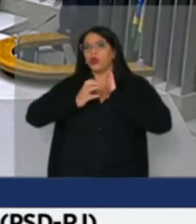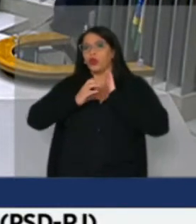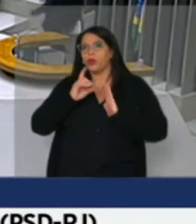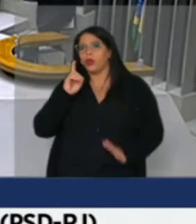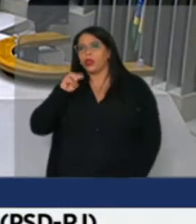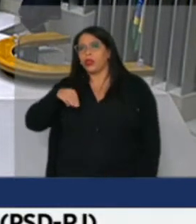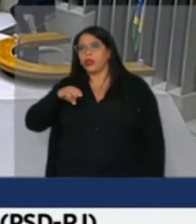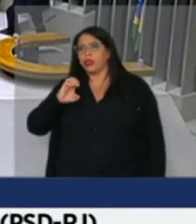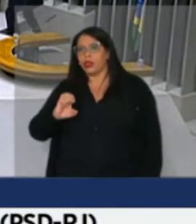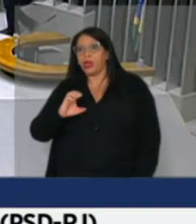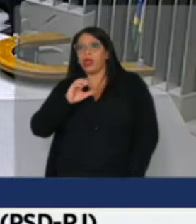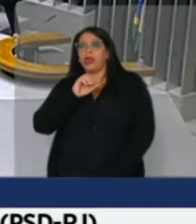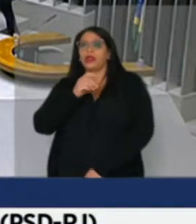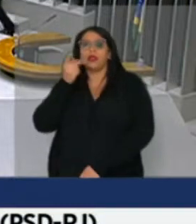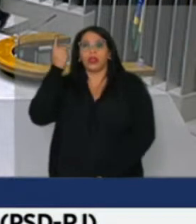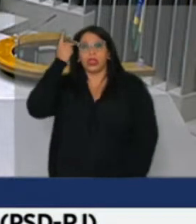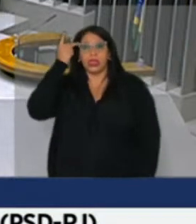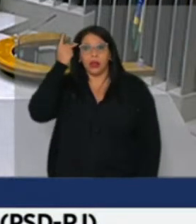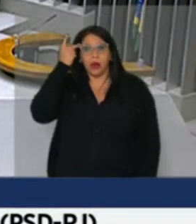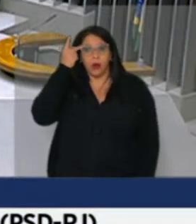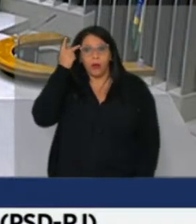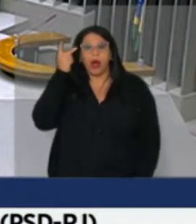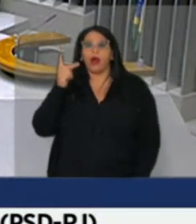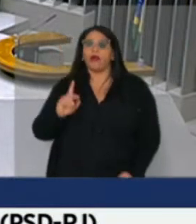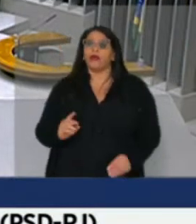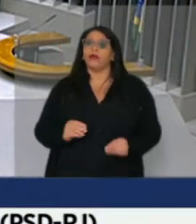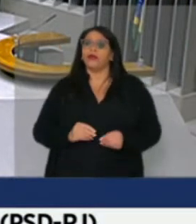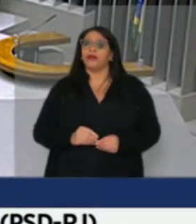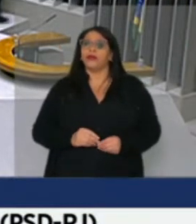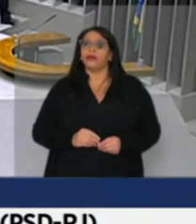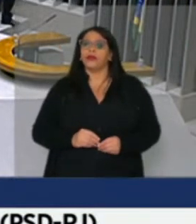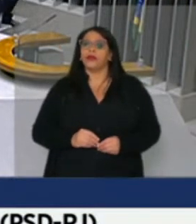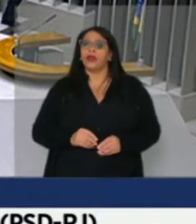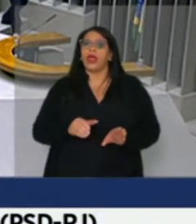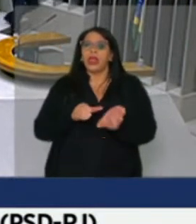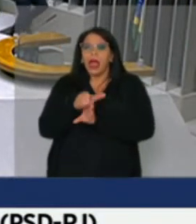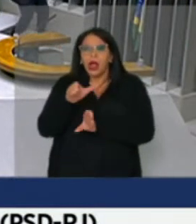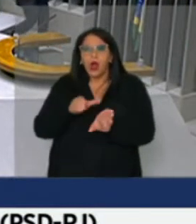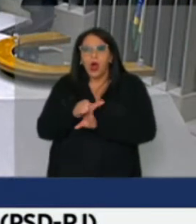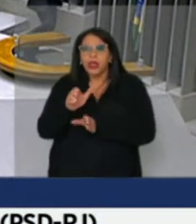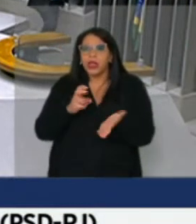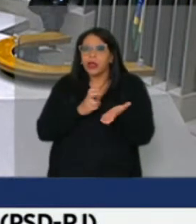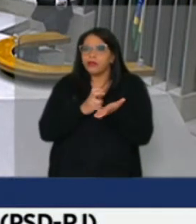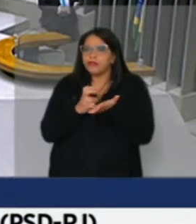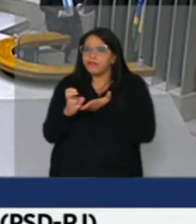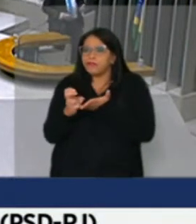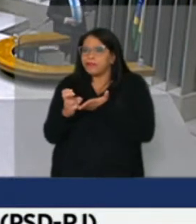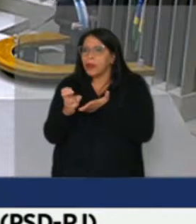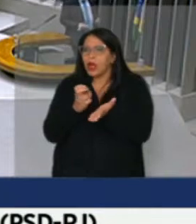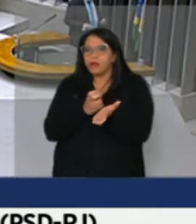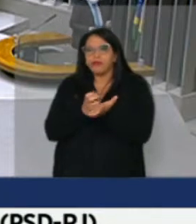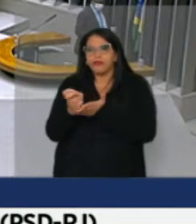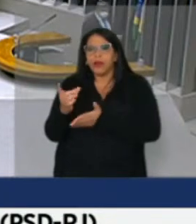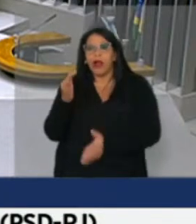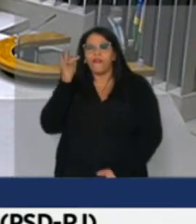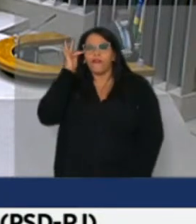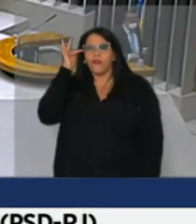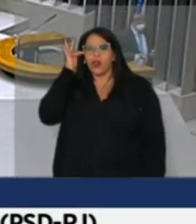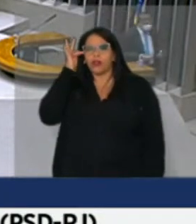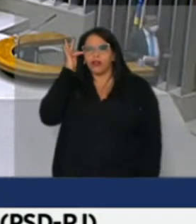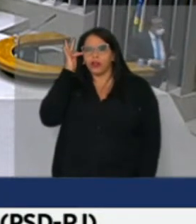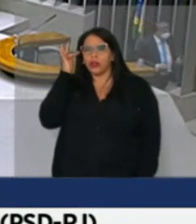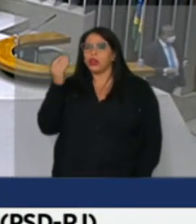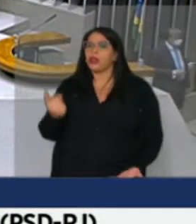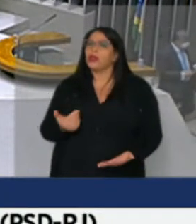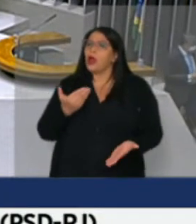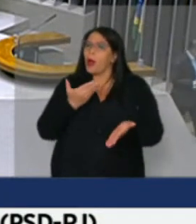que recomenda a aplicação da pena de perda de mandato à deputada Flor de Lis, do PSD do